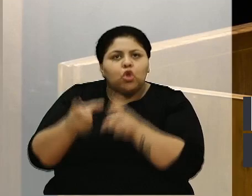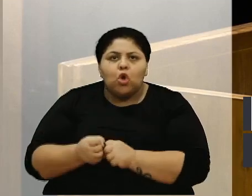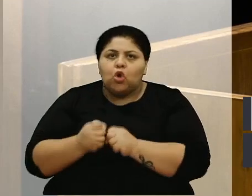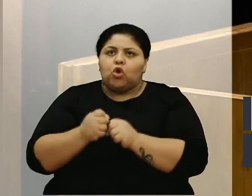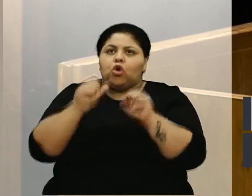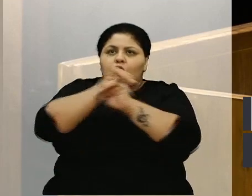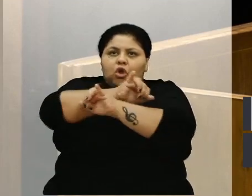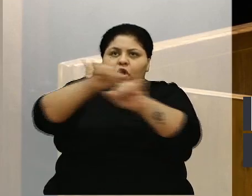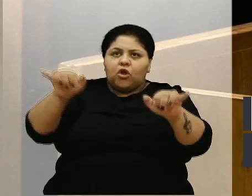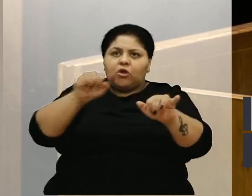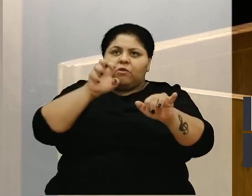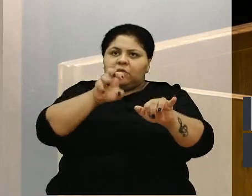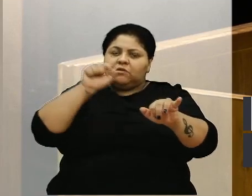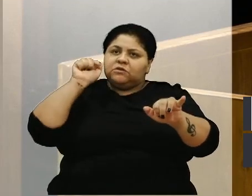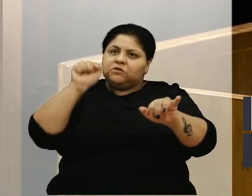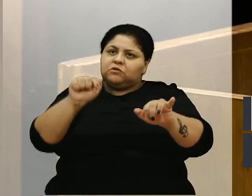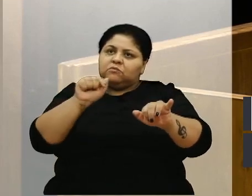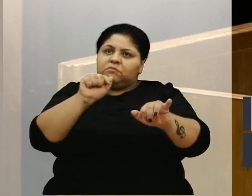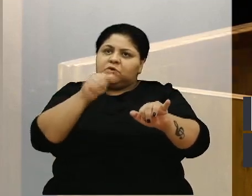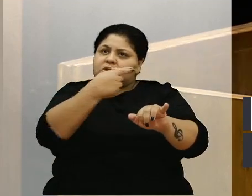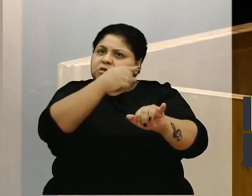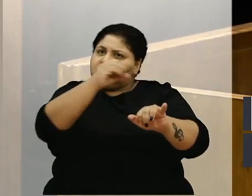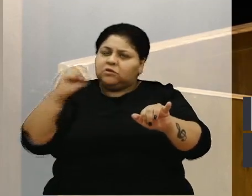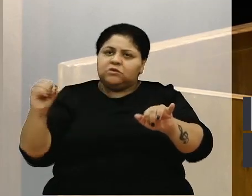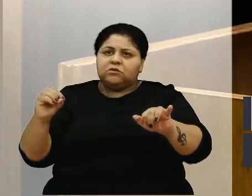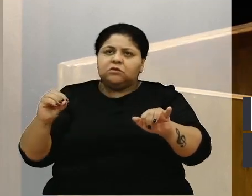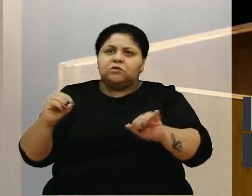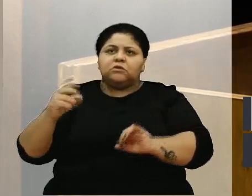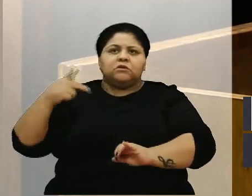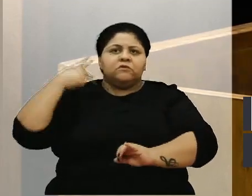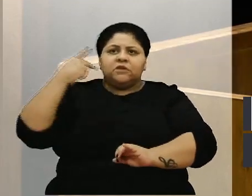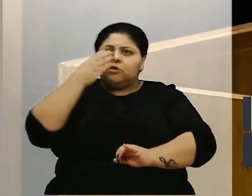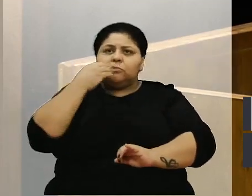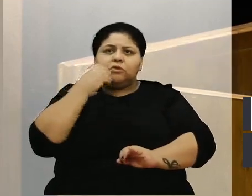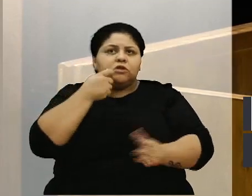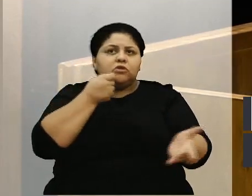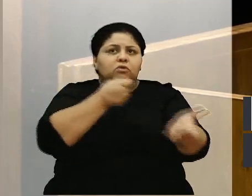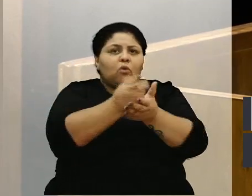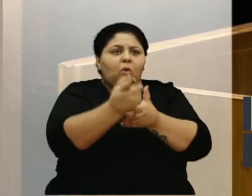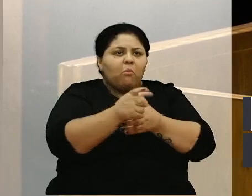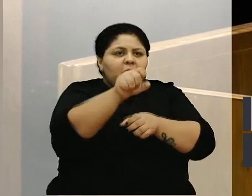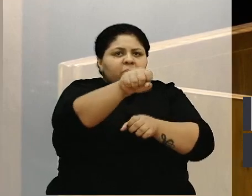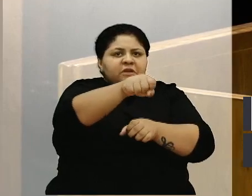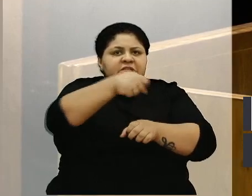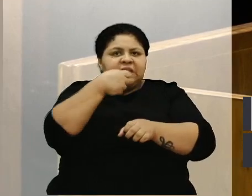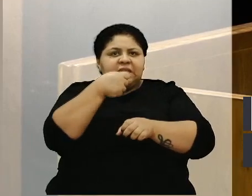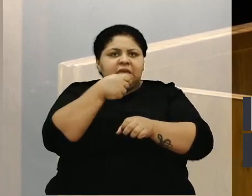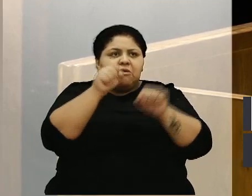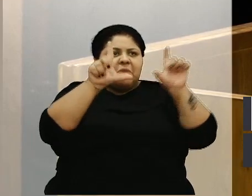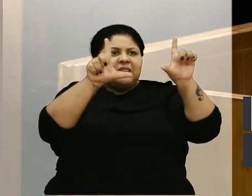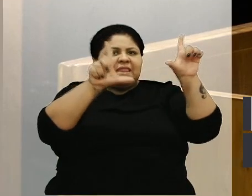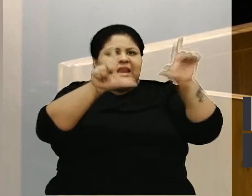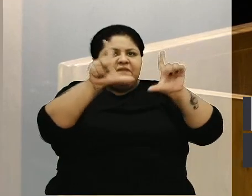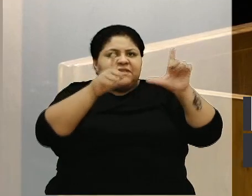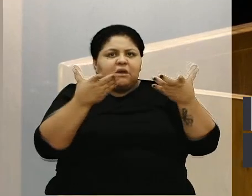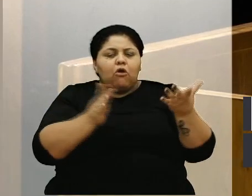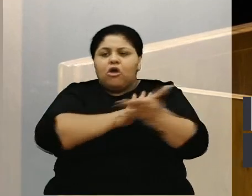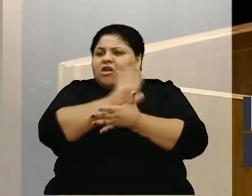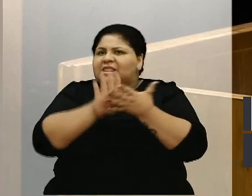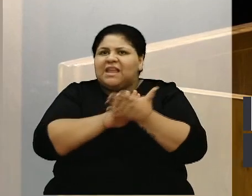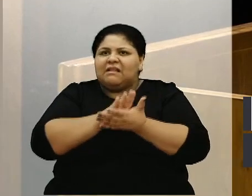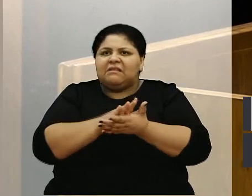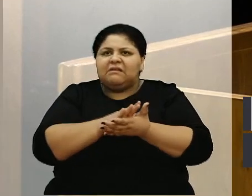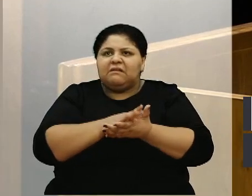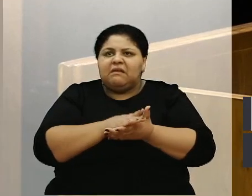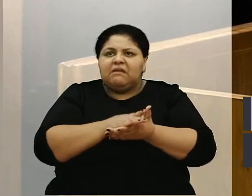anunciar R$5.100. Vereador Camilo, não se compra uma geladeira e uma televisão. Isso aí é da